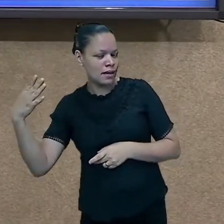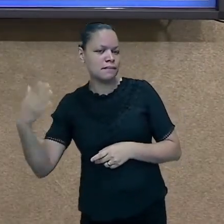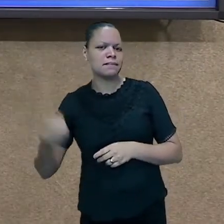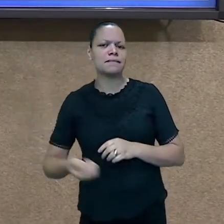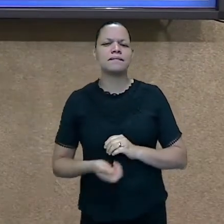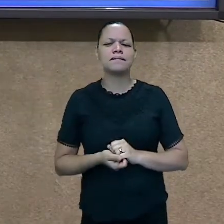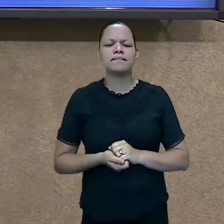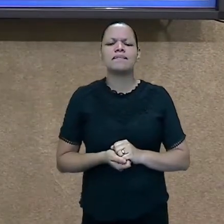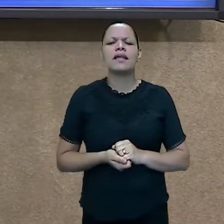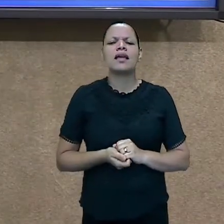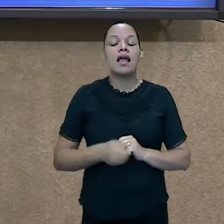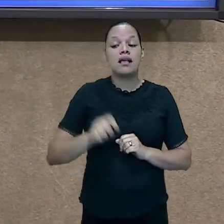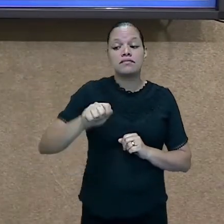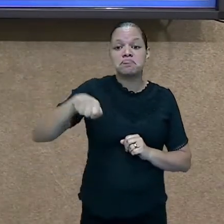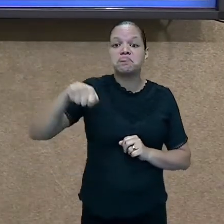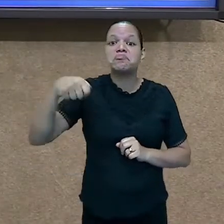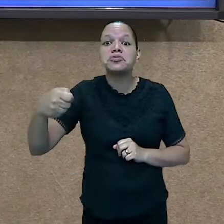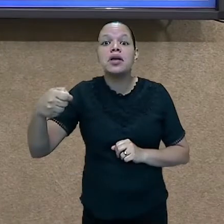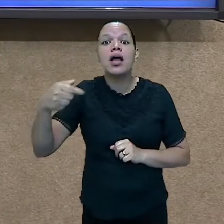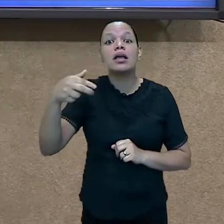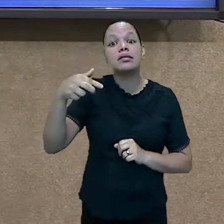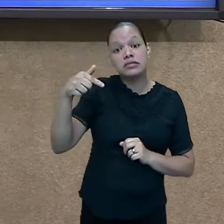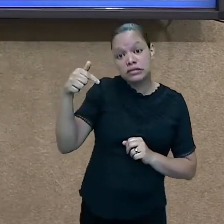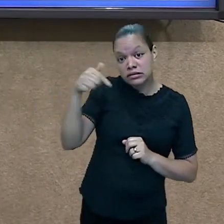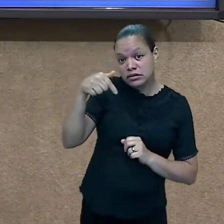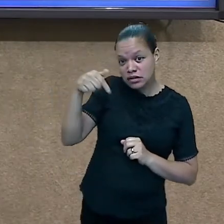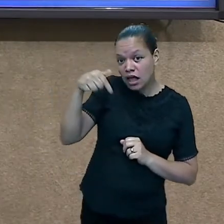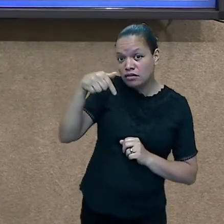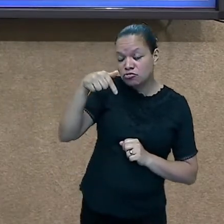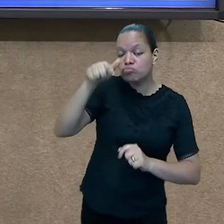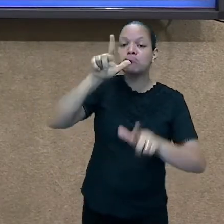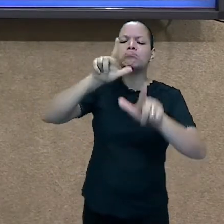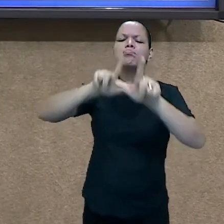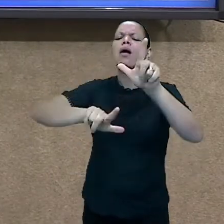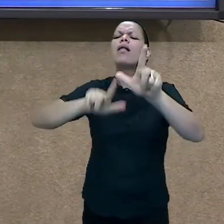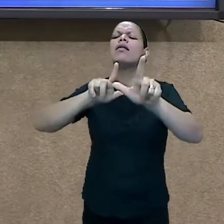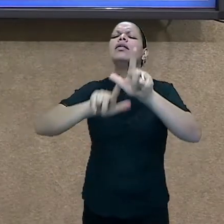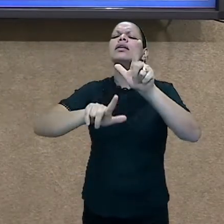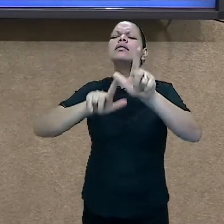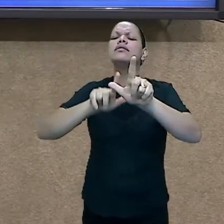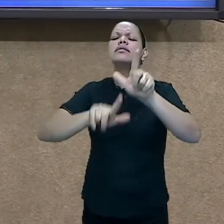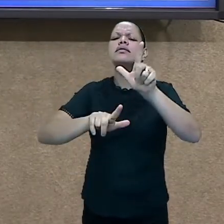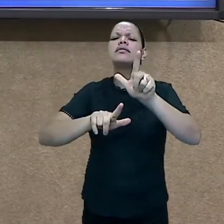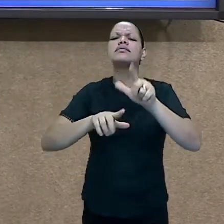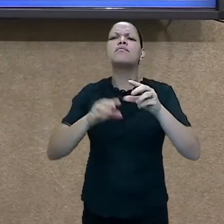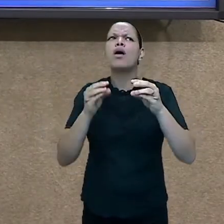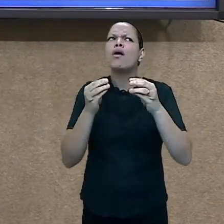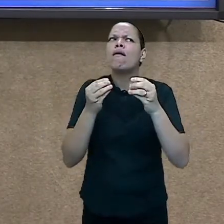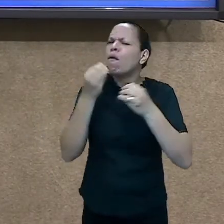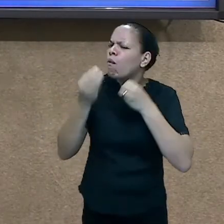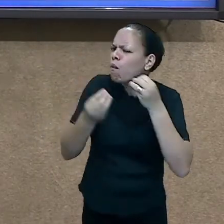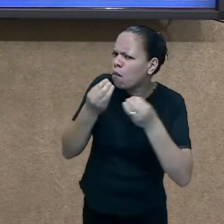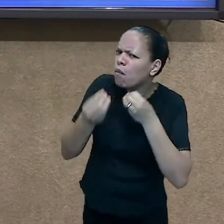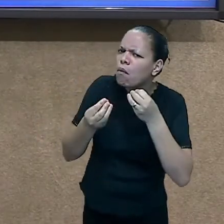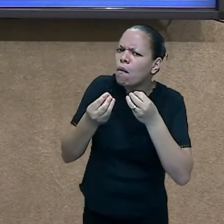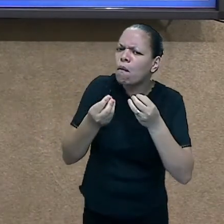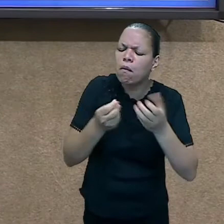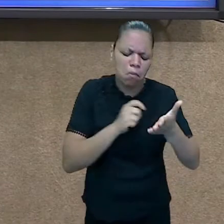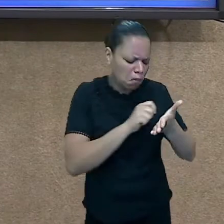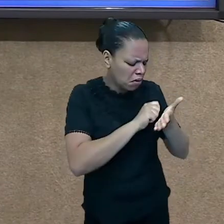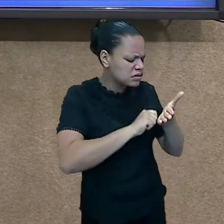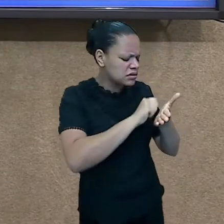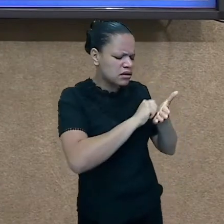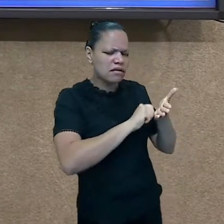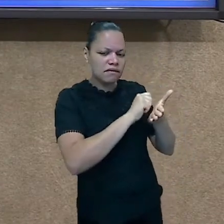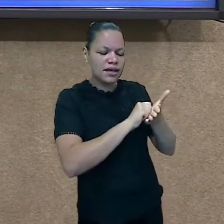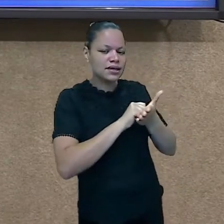7 símbolos e que esses símbolos são as letras. E como tem que ser escrito? De forma maiúscula.